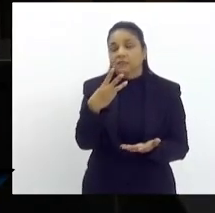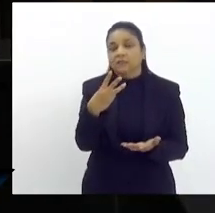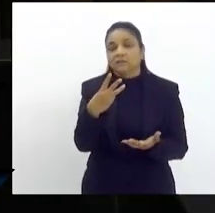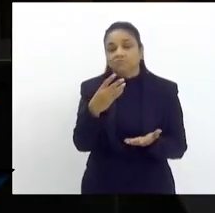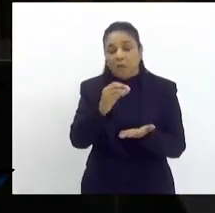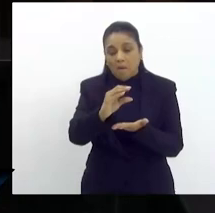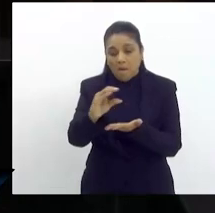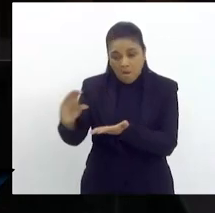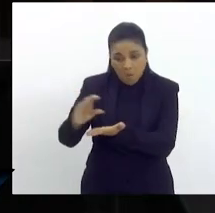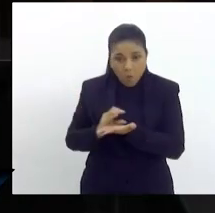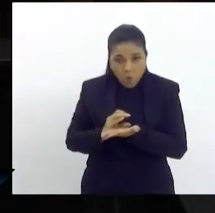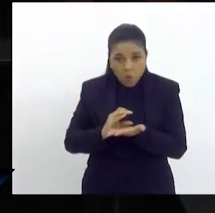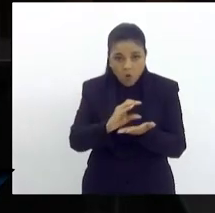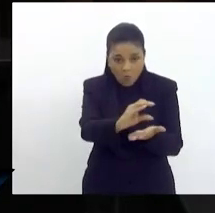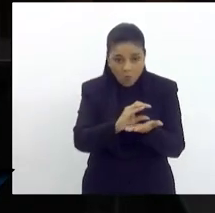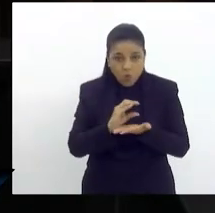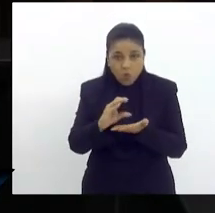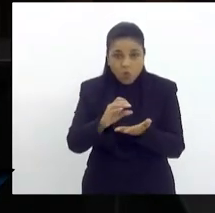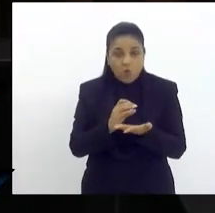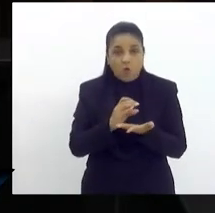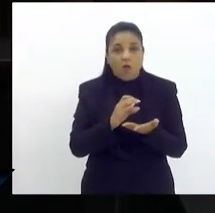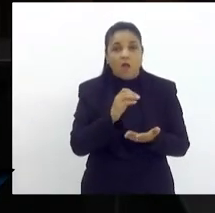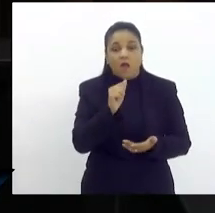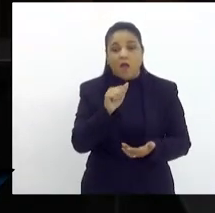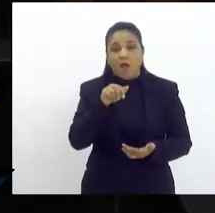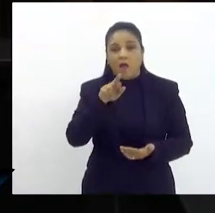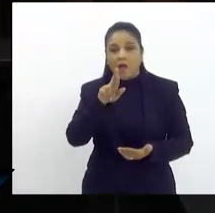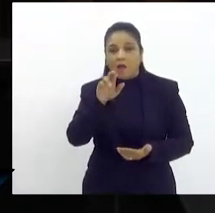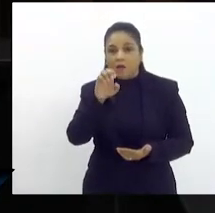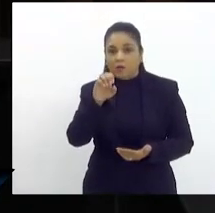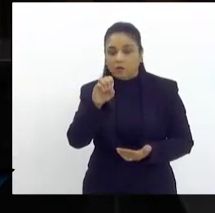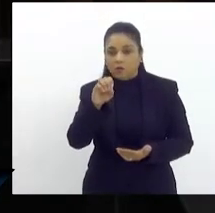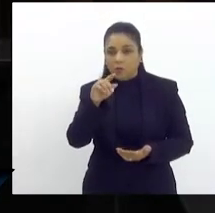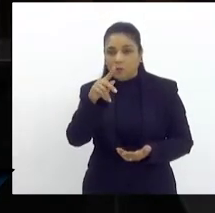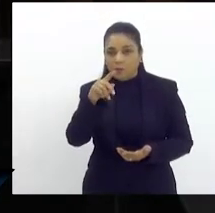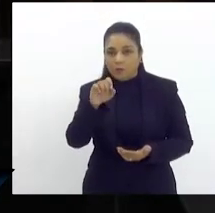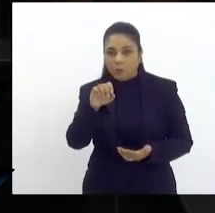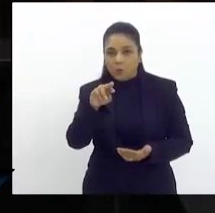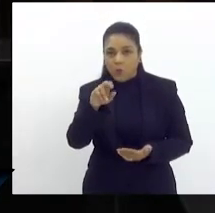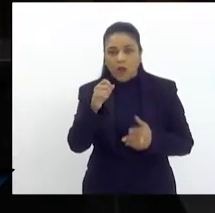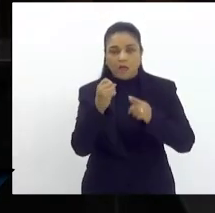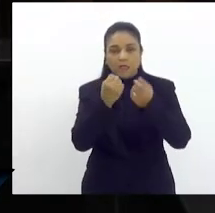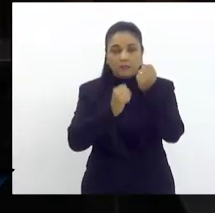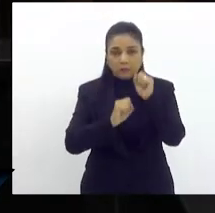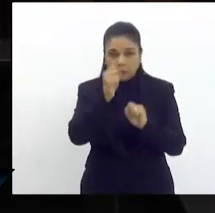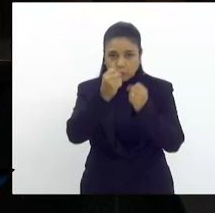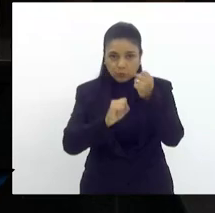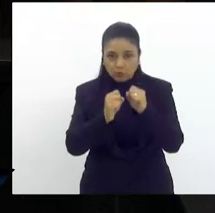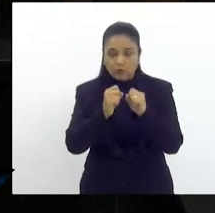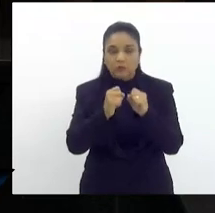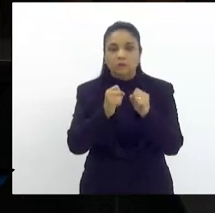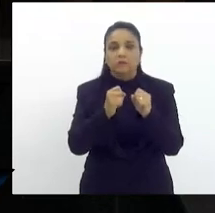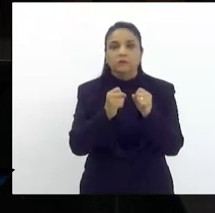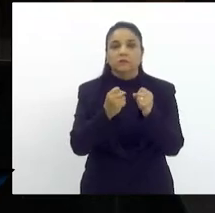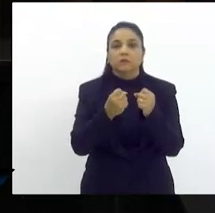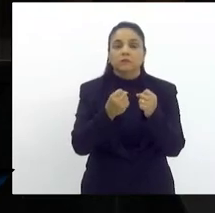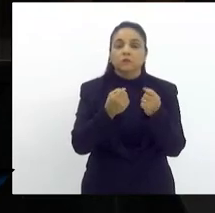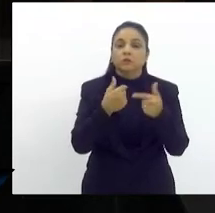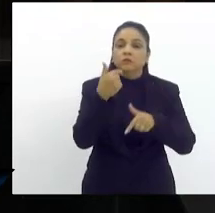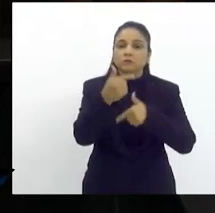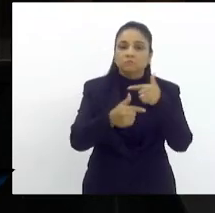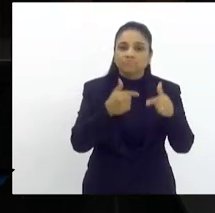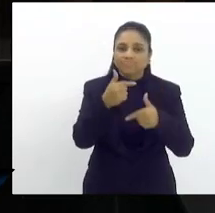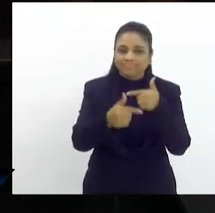é o agropecuária a indústria e os serviços os